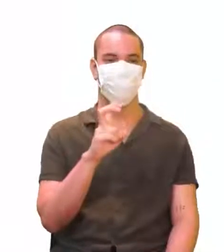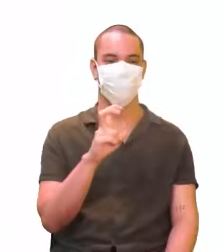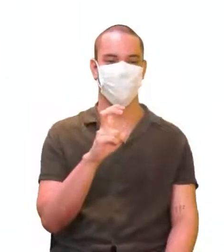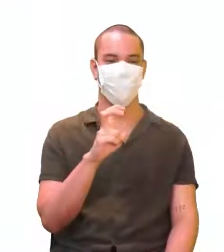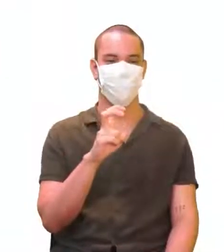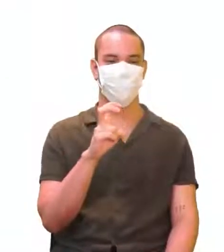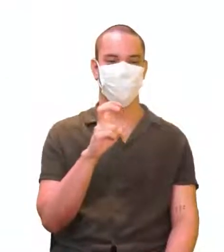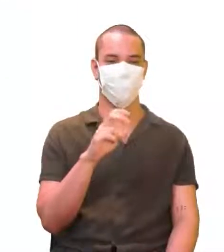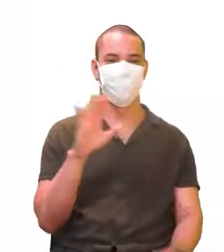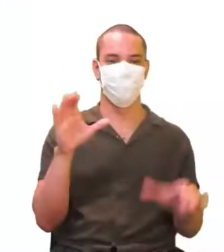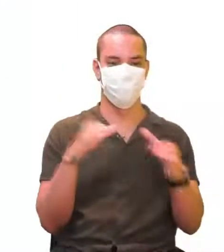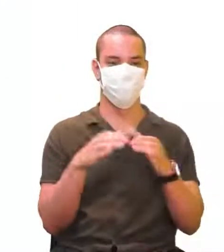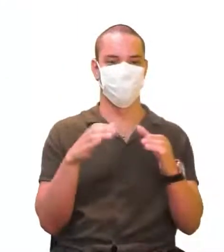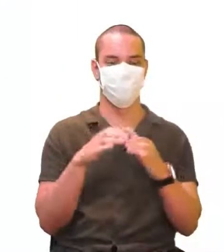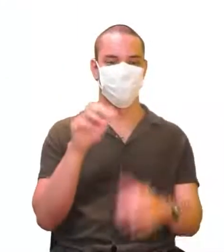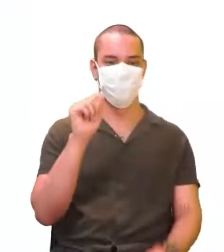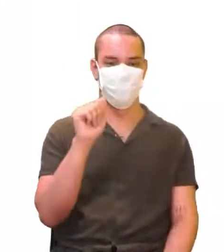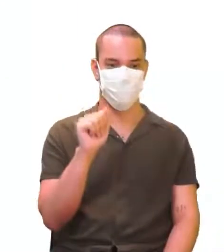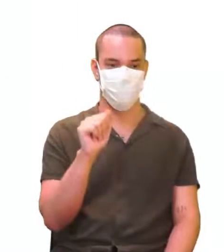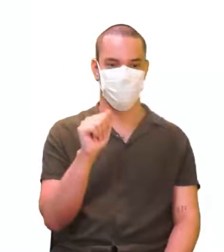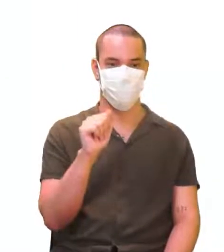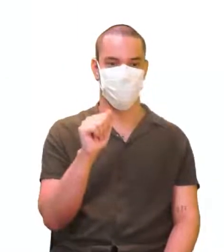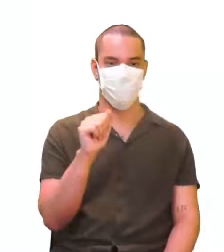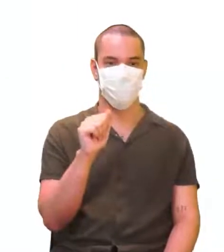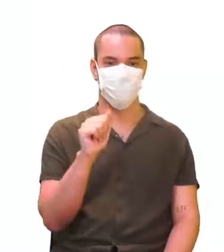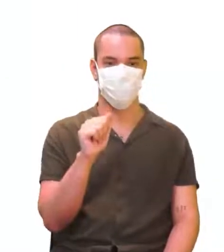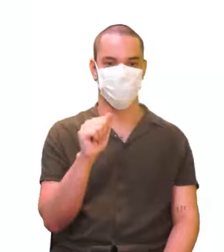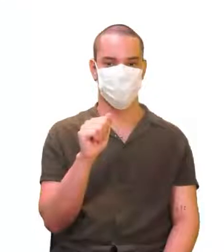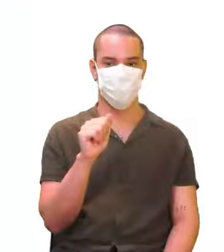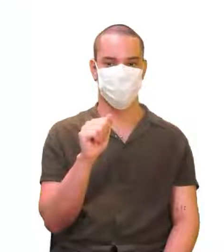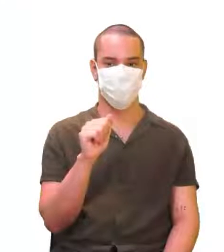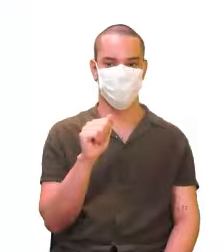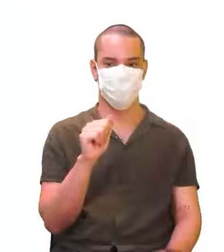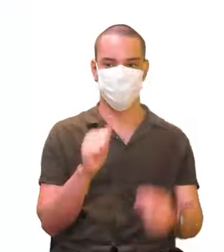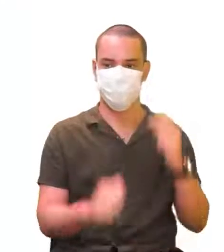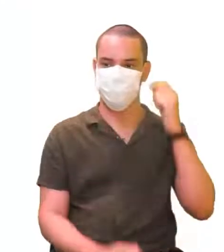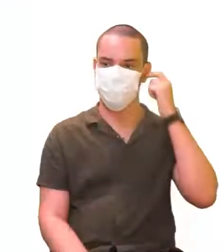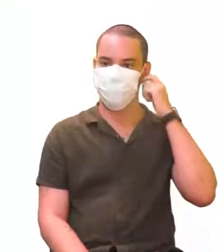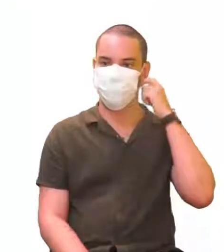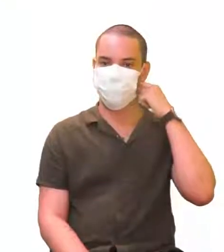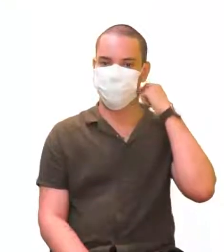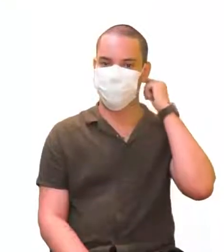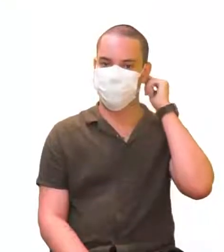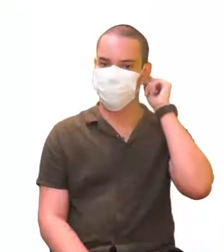pessoas. Grupo A, eu vou colocar bem aqui, ó. AB